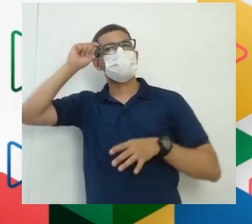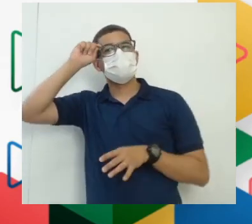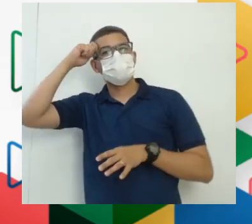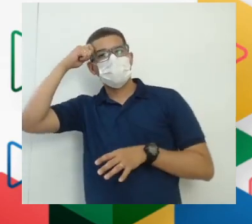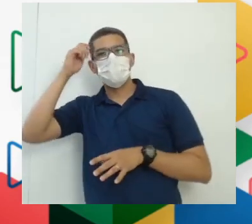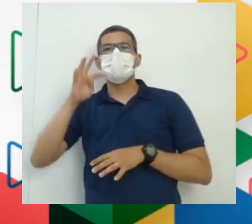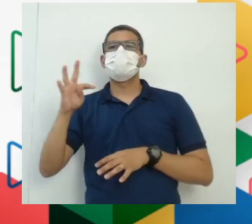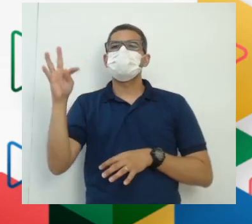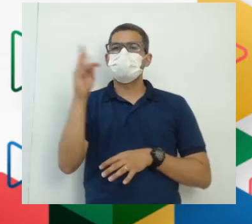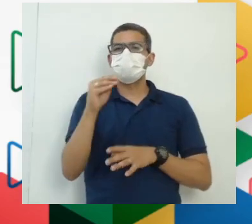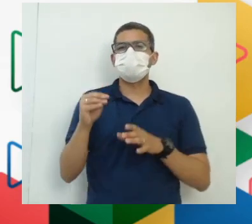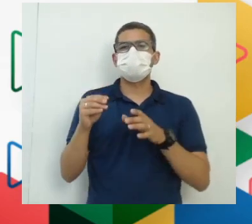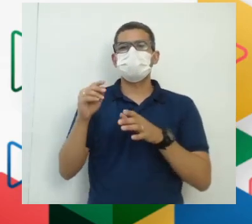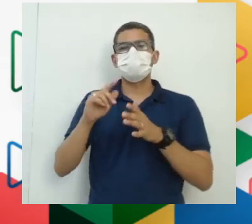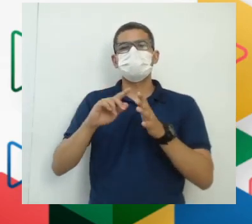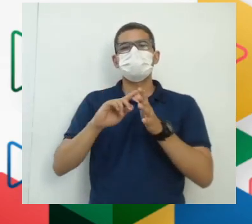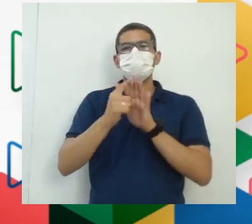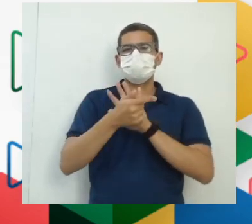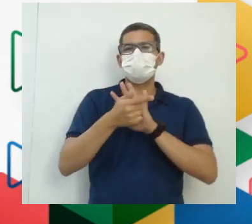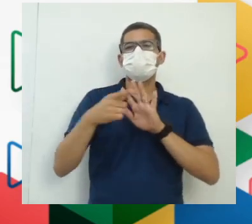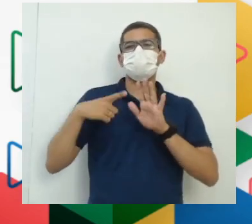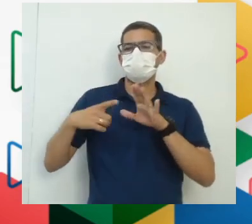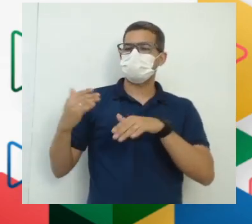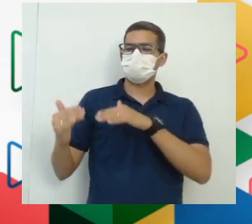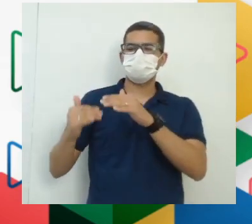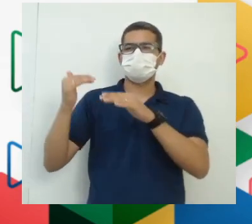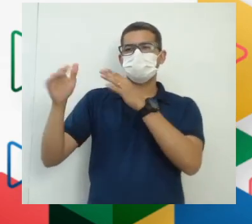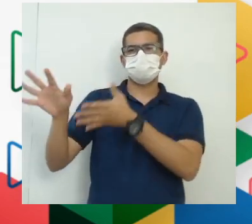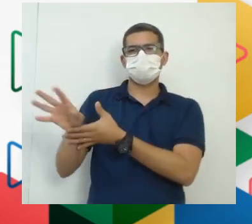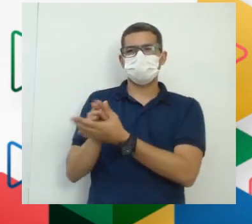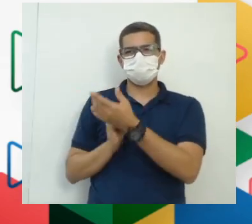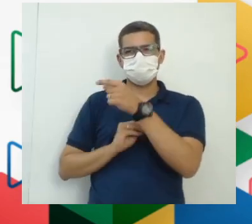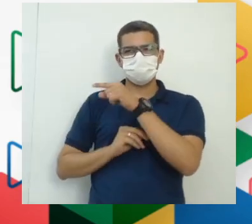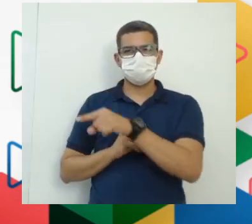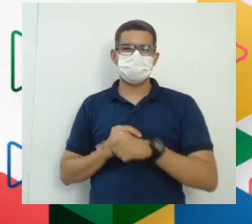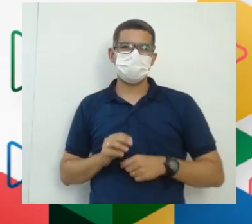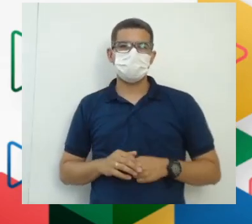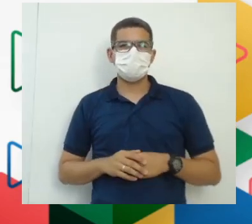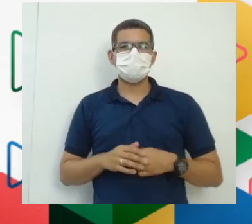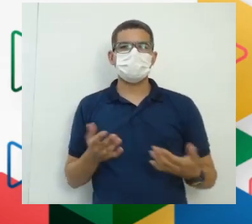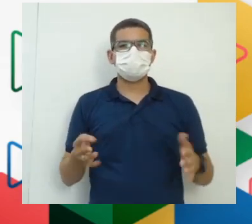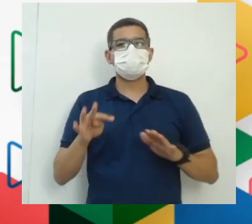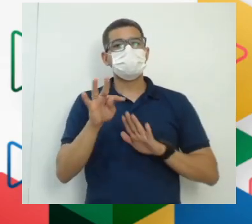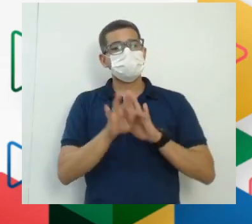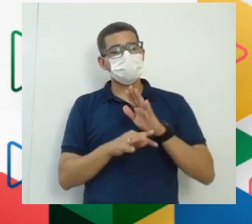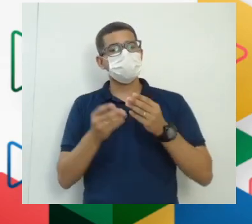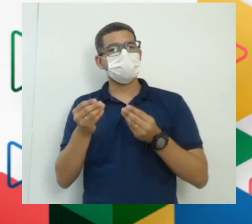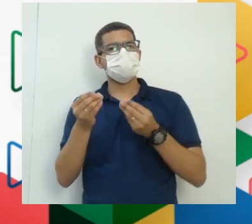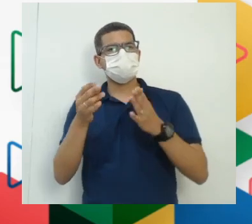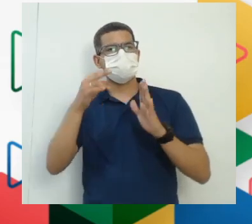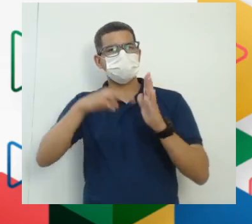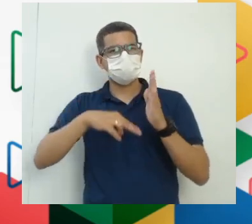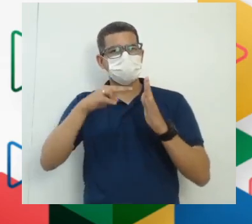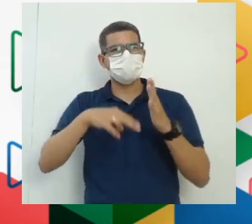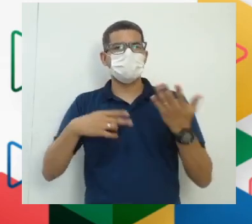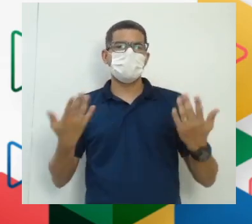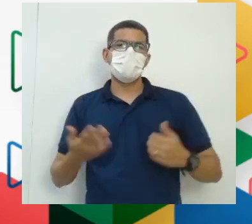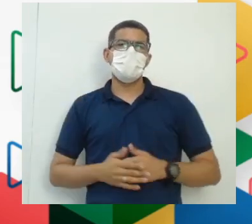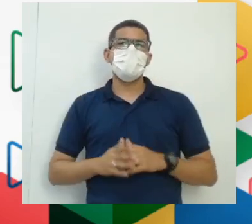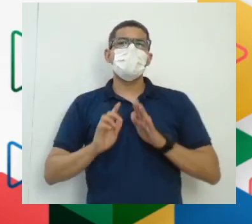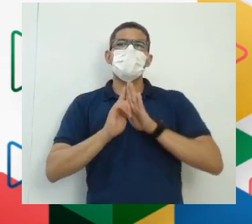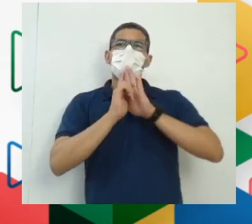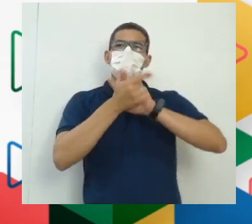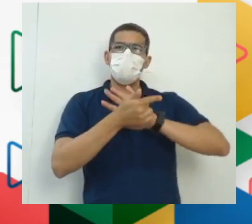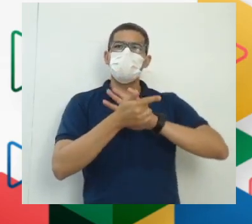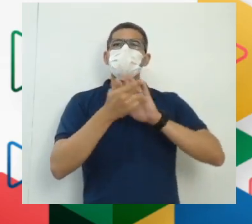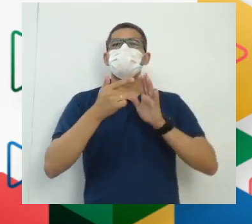quais todos os gêneros teriam evoluído. Beleza, então o texto ele já foi dado a você, vamos ver o que é que ele pergunta. Ele